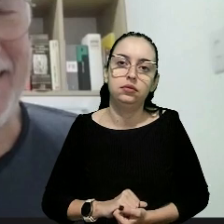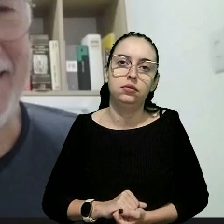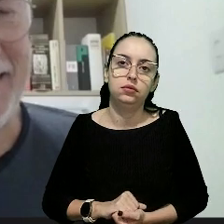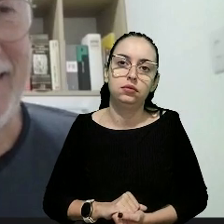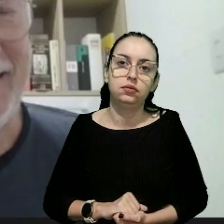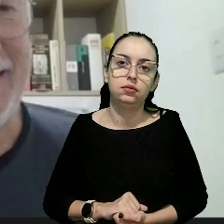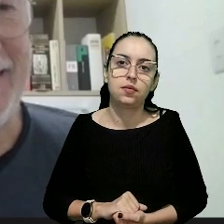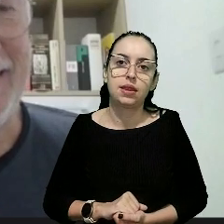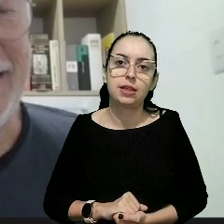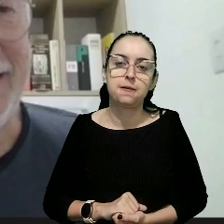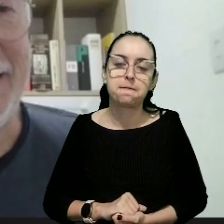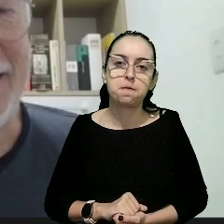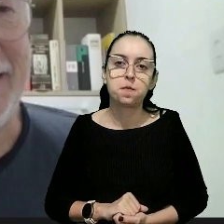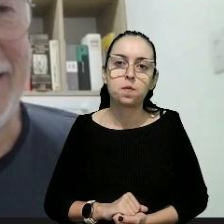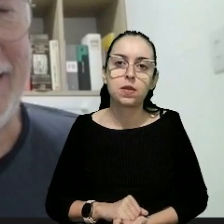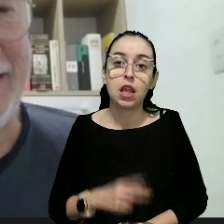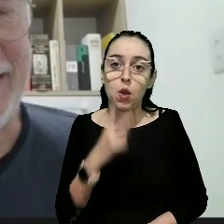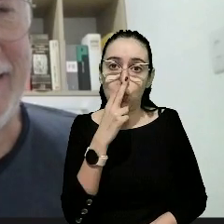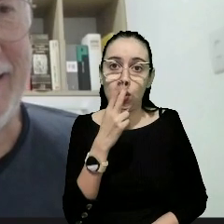Então,